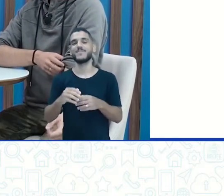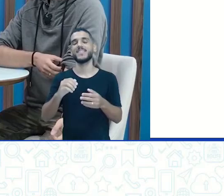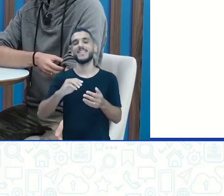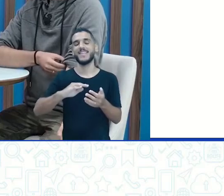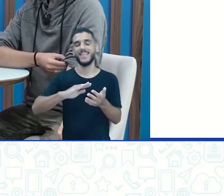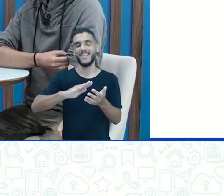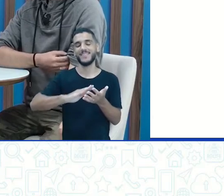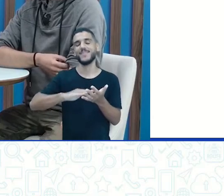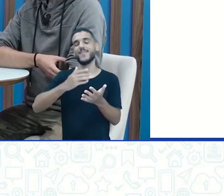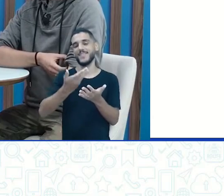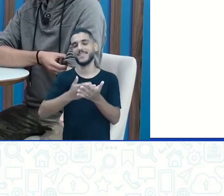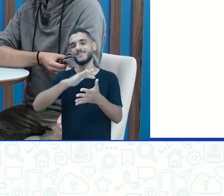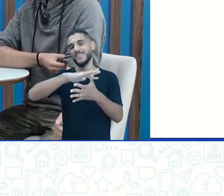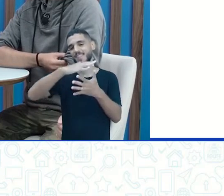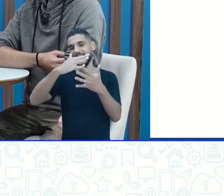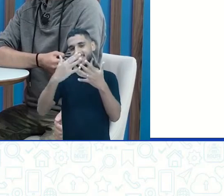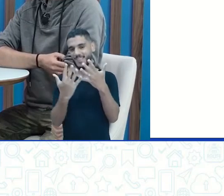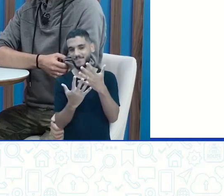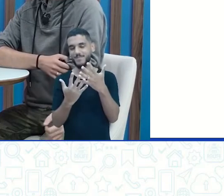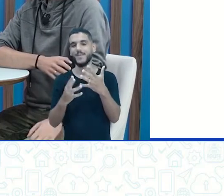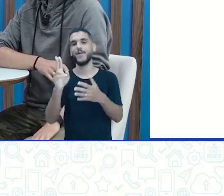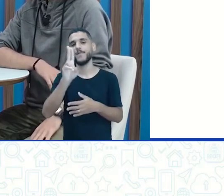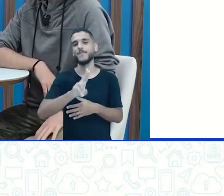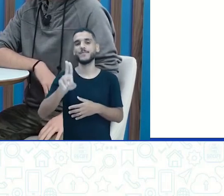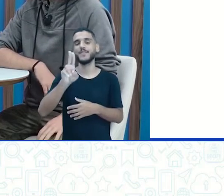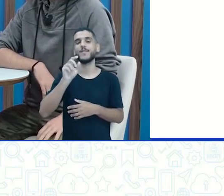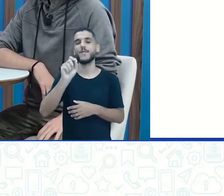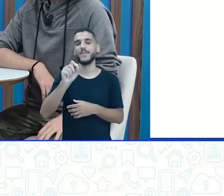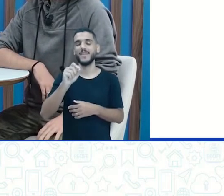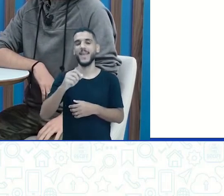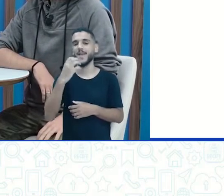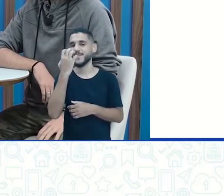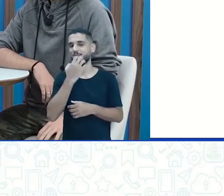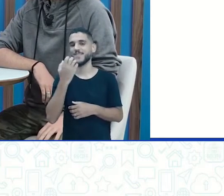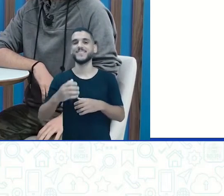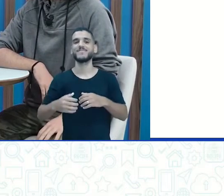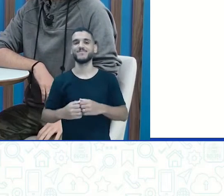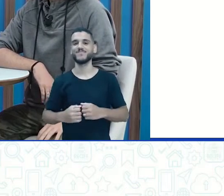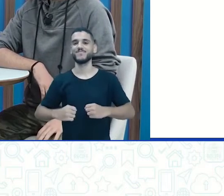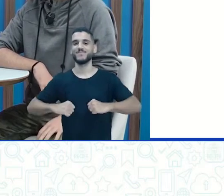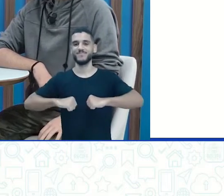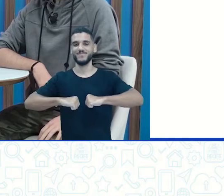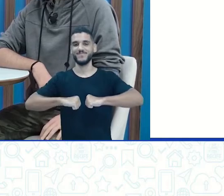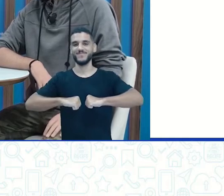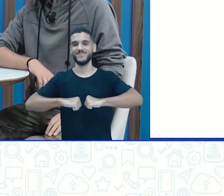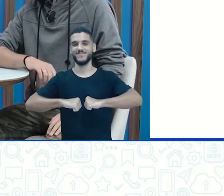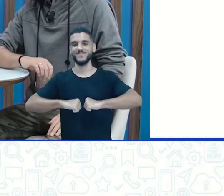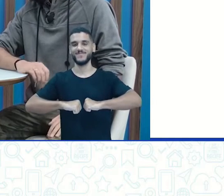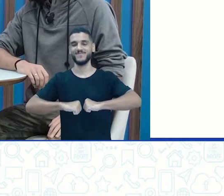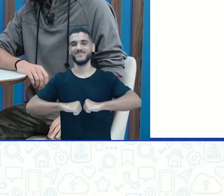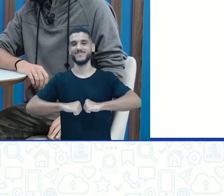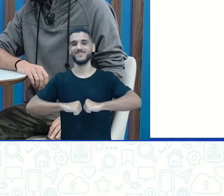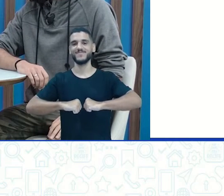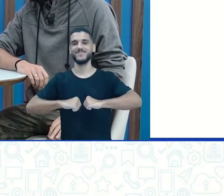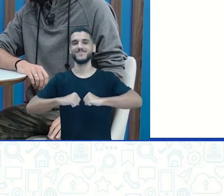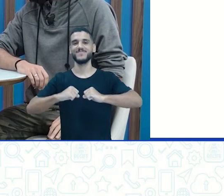linguagem das Libras, as notas musicais. Bem rapidinho. Bora lá?